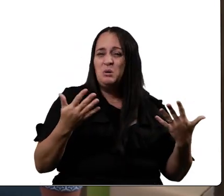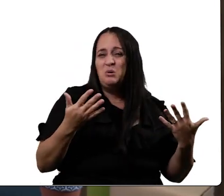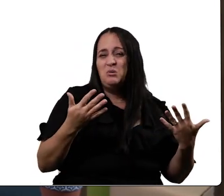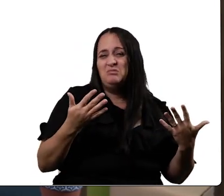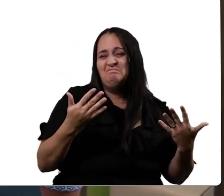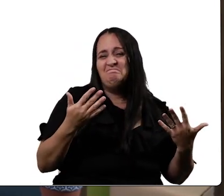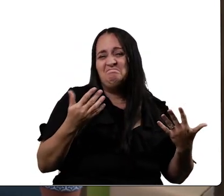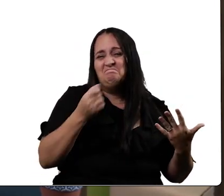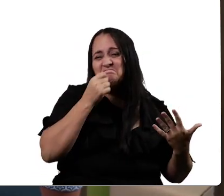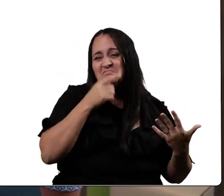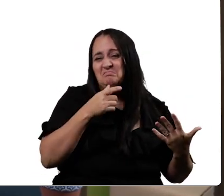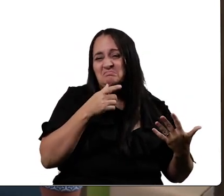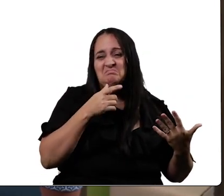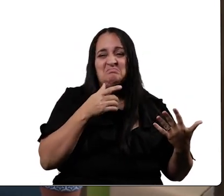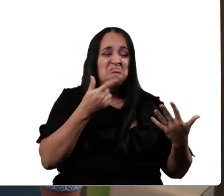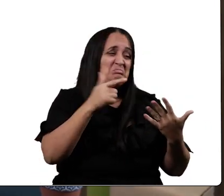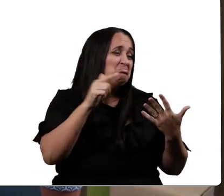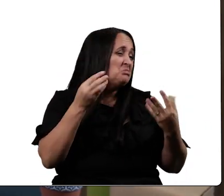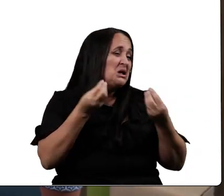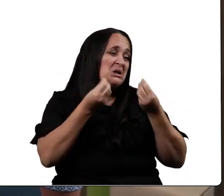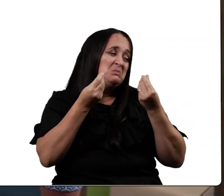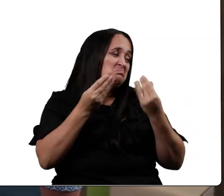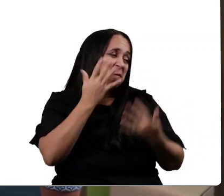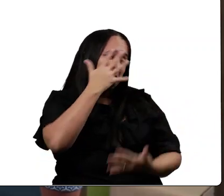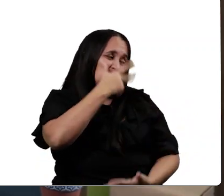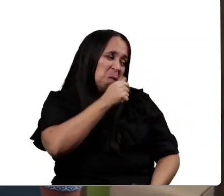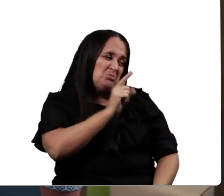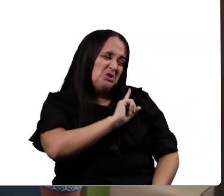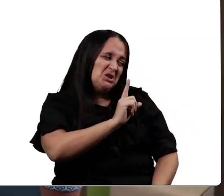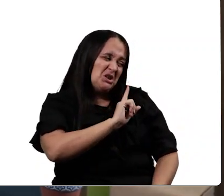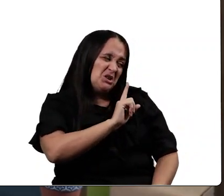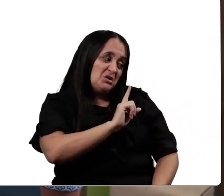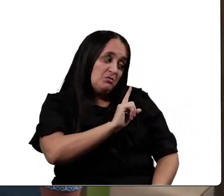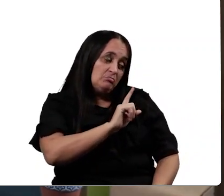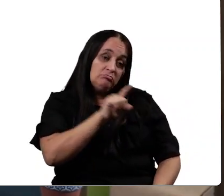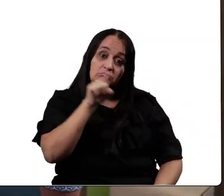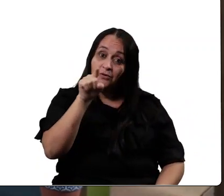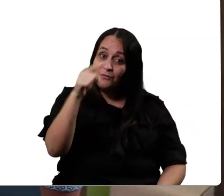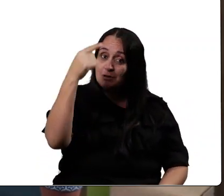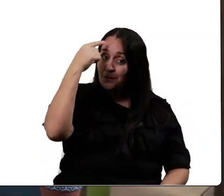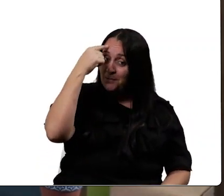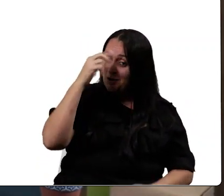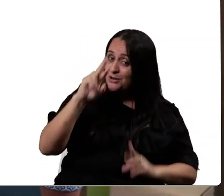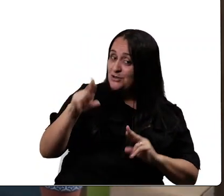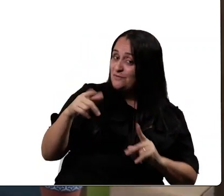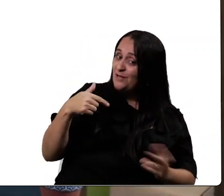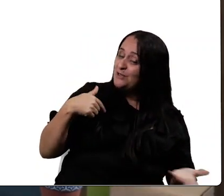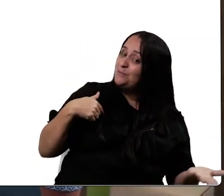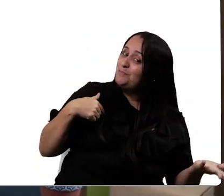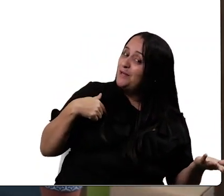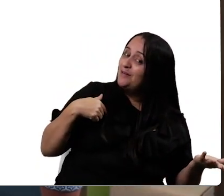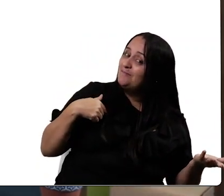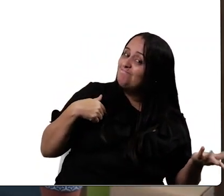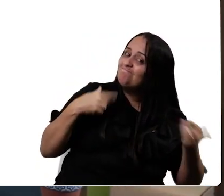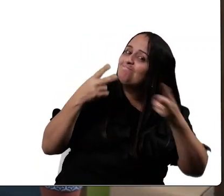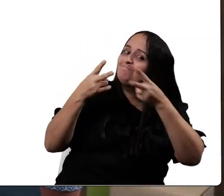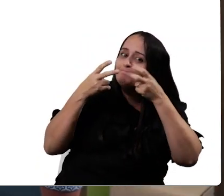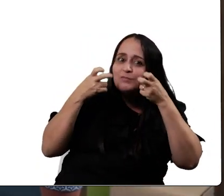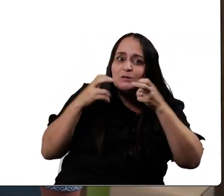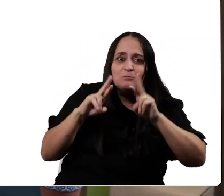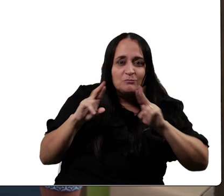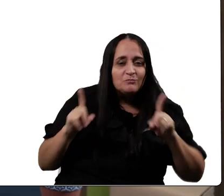sal, sem graça, sabe? É a sua opinião, que pode ser igual à minha, pode ser diferente também. Você